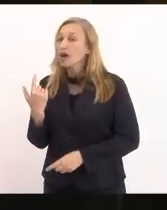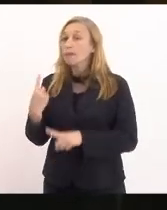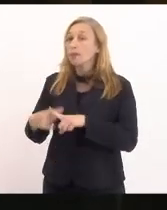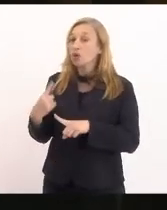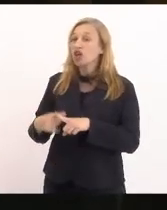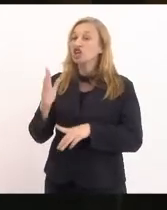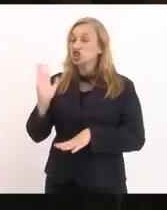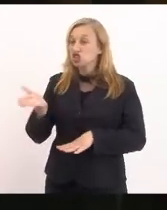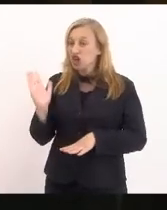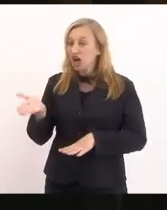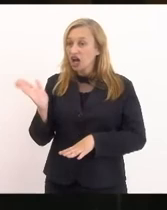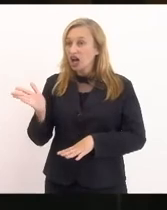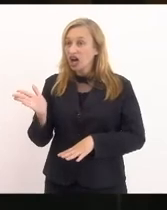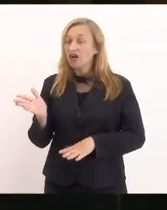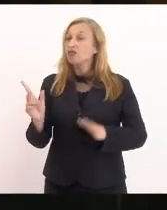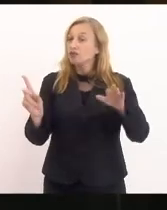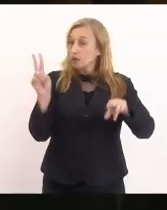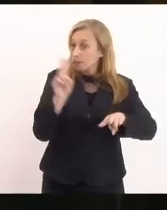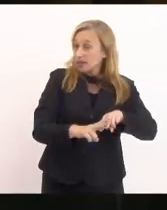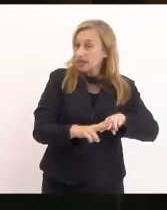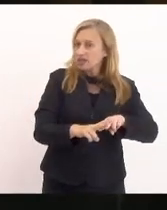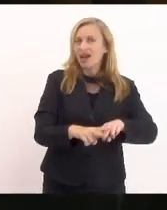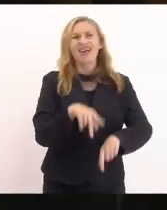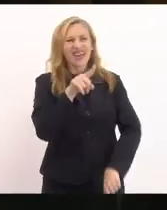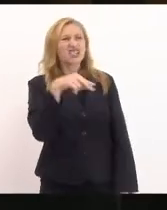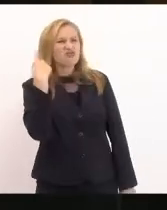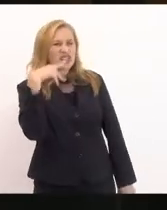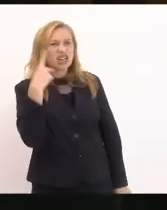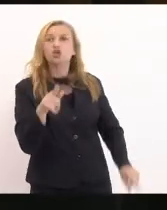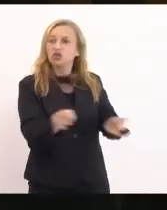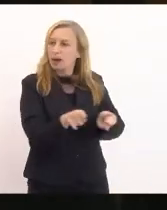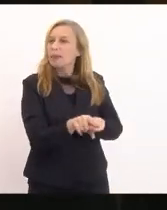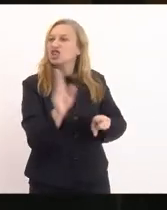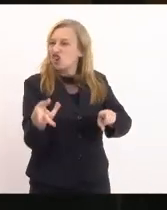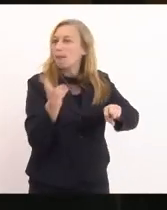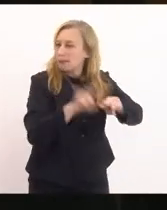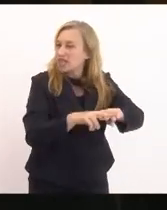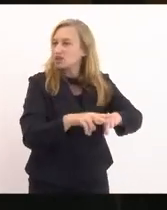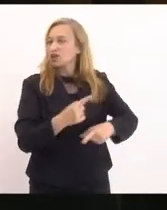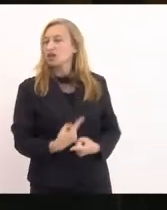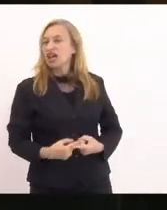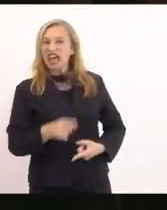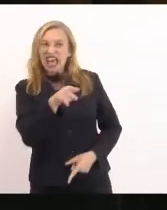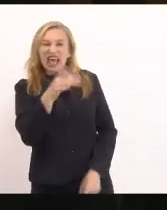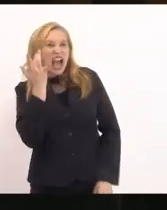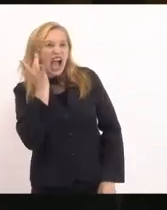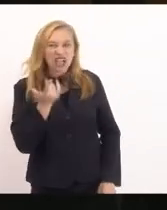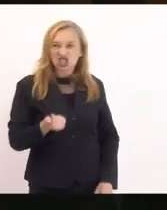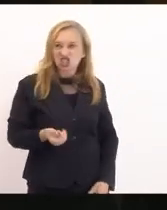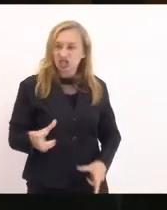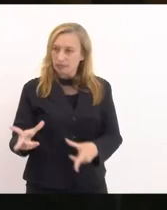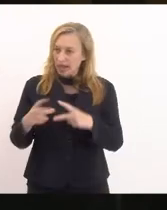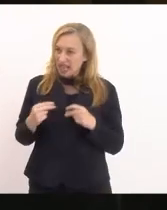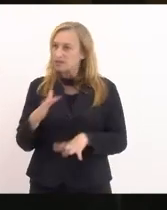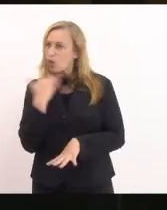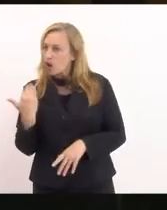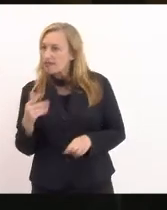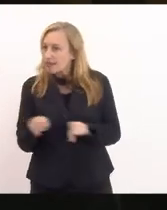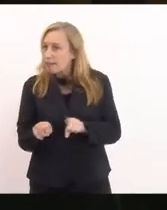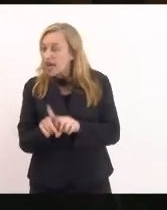polícia. Esse vereador também tem passagem pela polícia. Será que ele acha que também merece morrer por isso?